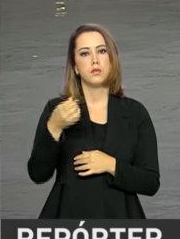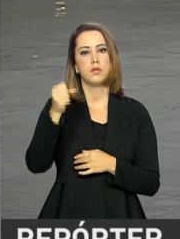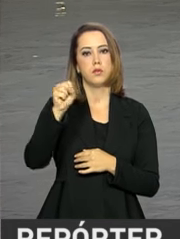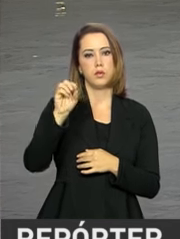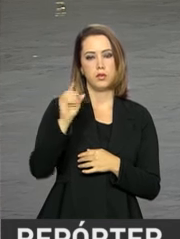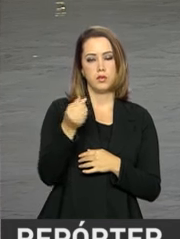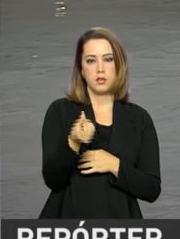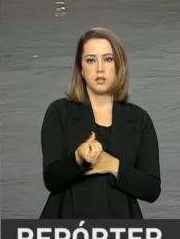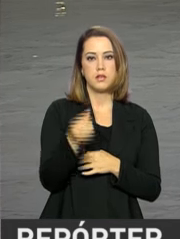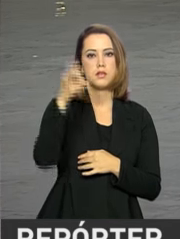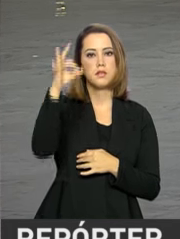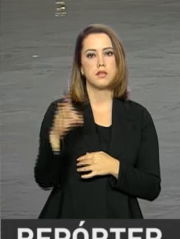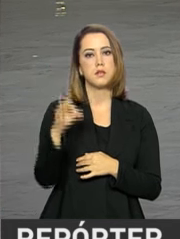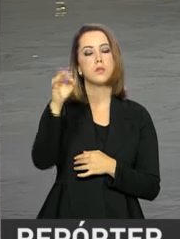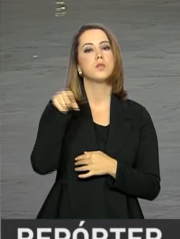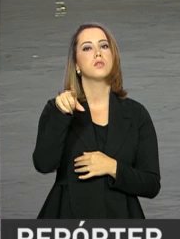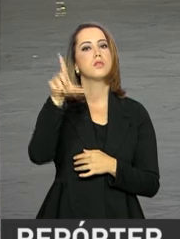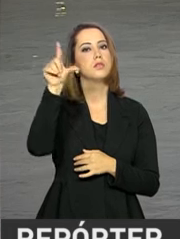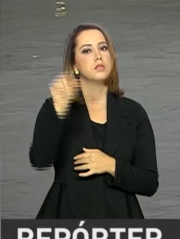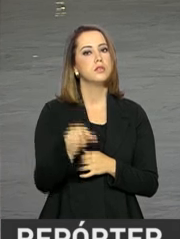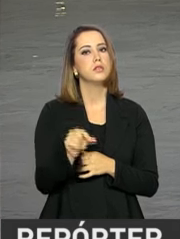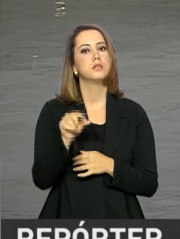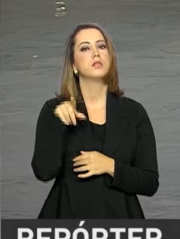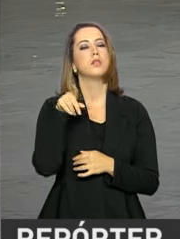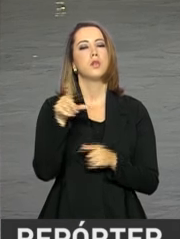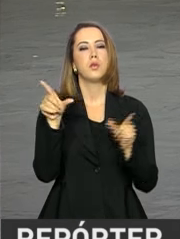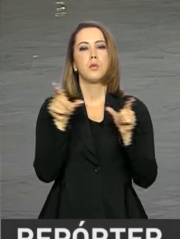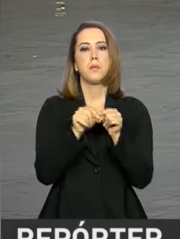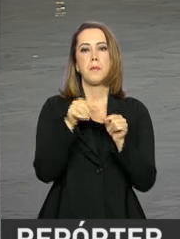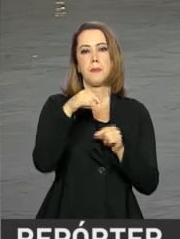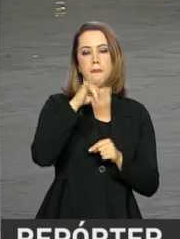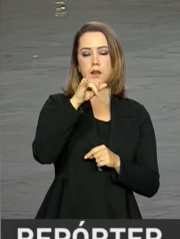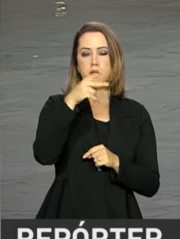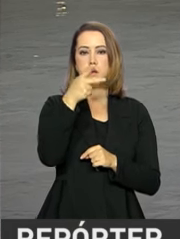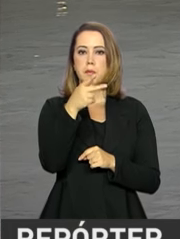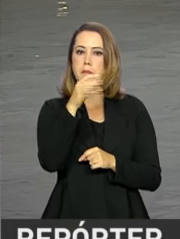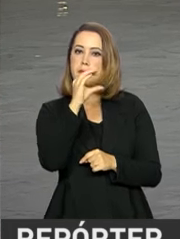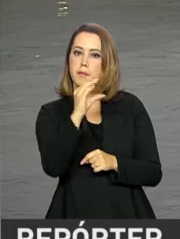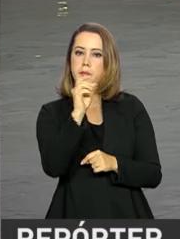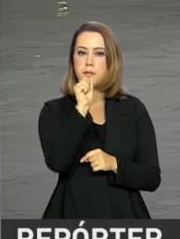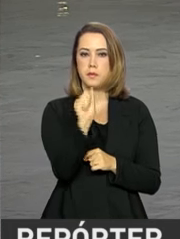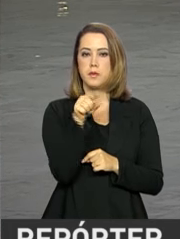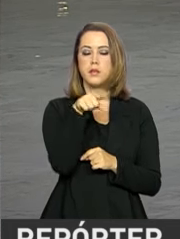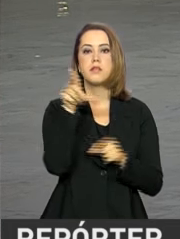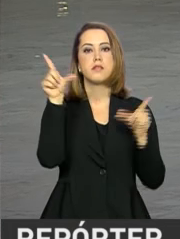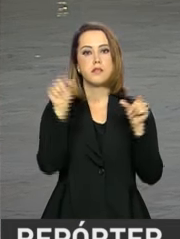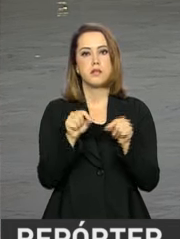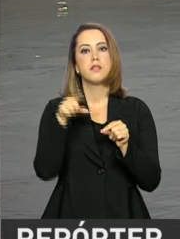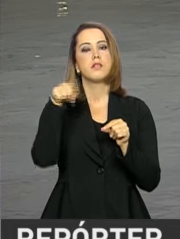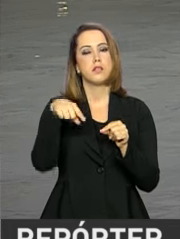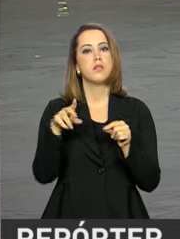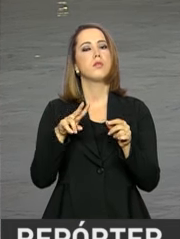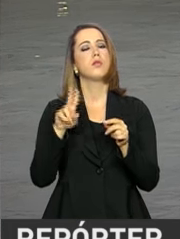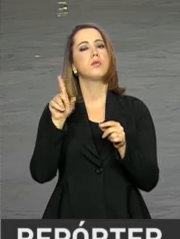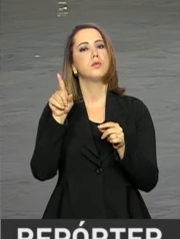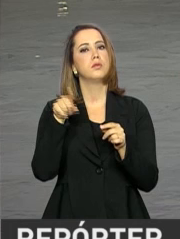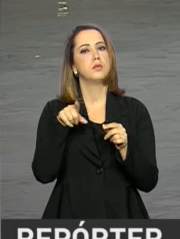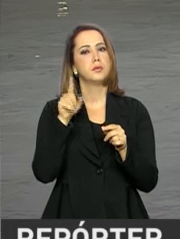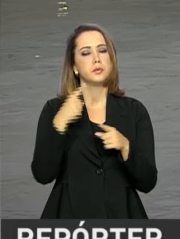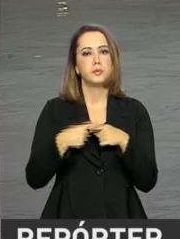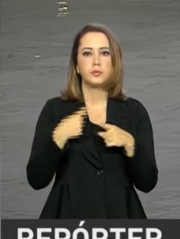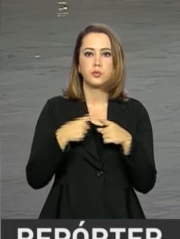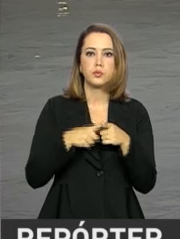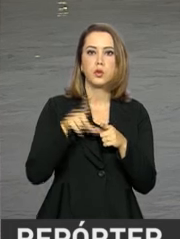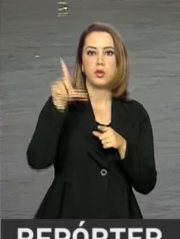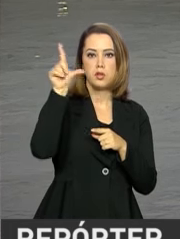0,86%. Essa queda no IPCA 15, que é o índice prévio da inflação, se deve, segundo o IBGE, a redução no preço